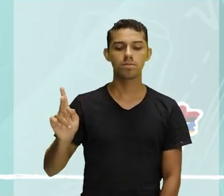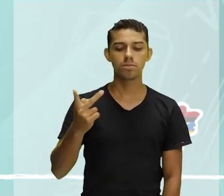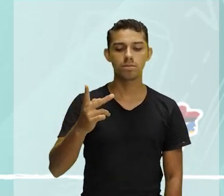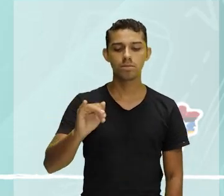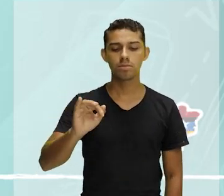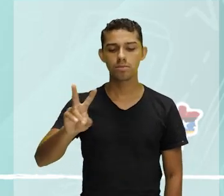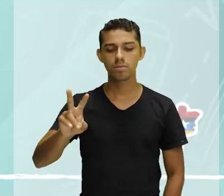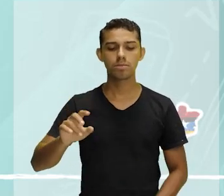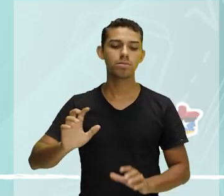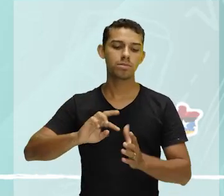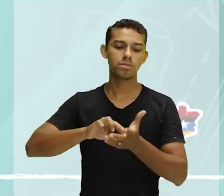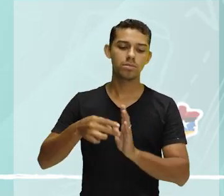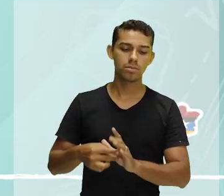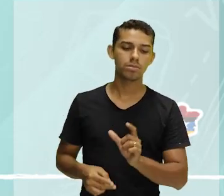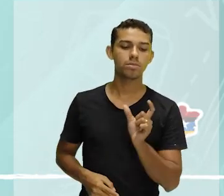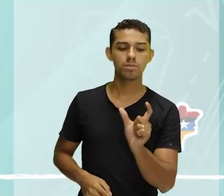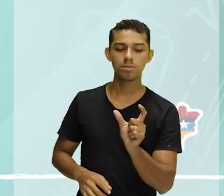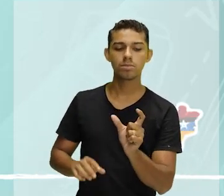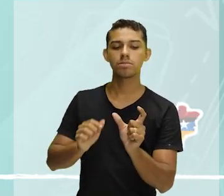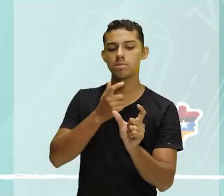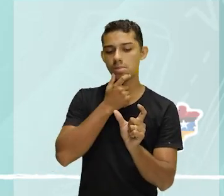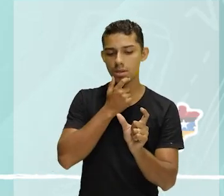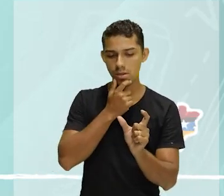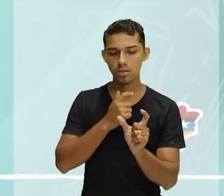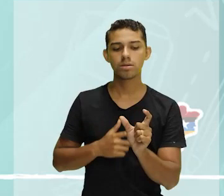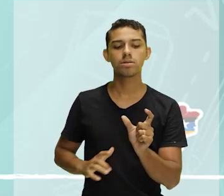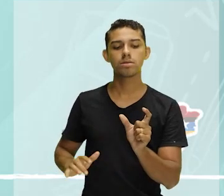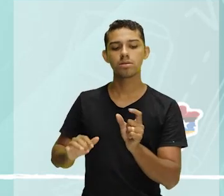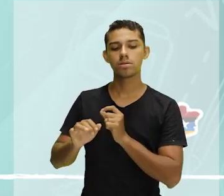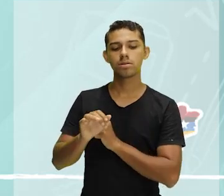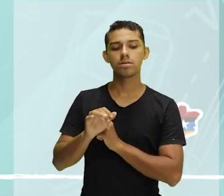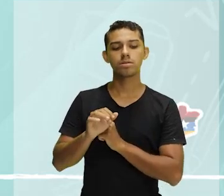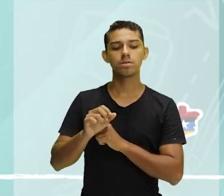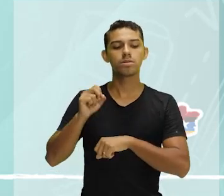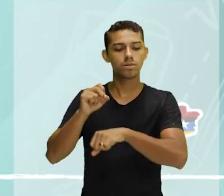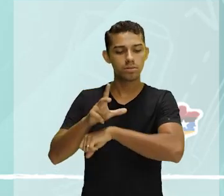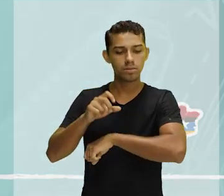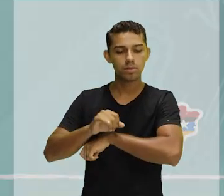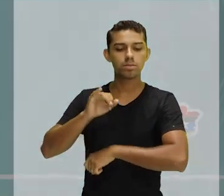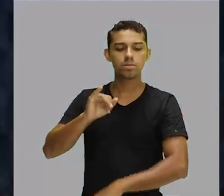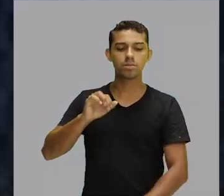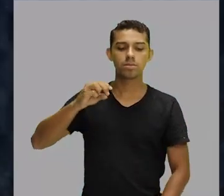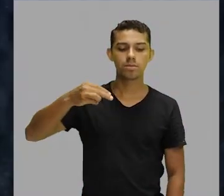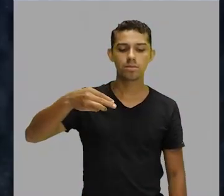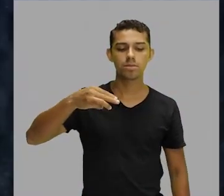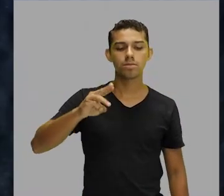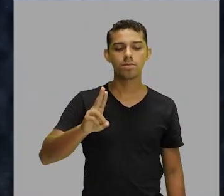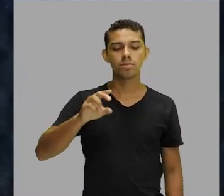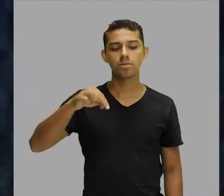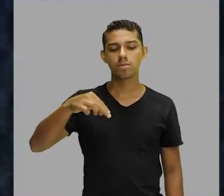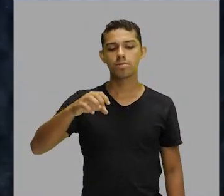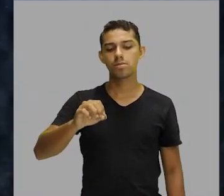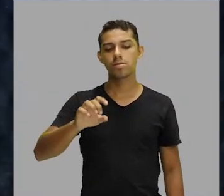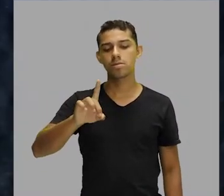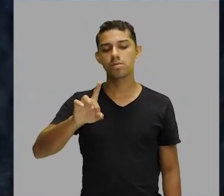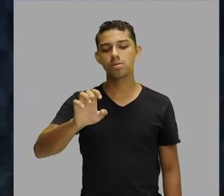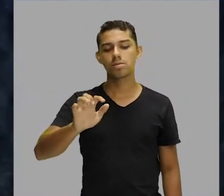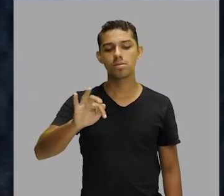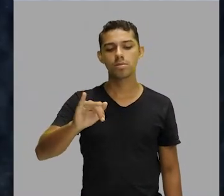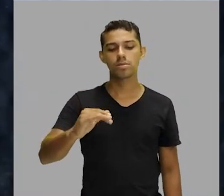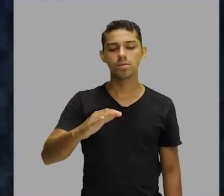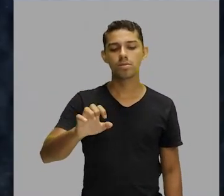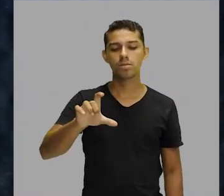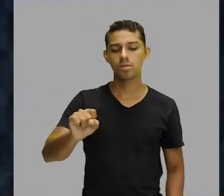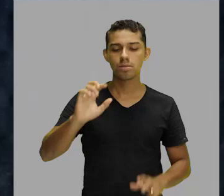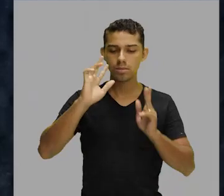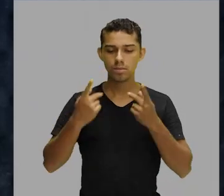da sigla em inglês ali, ó, vírus da imunodeficiência humana, tá? Vírus da